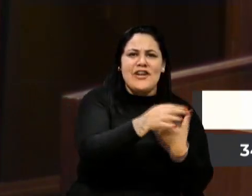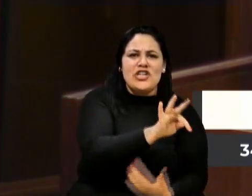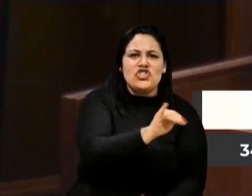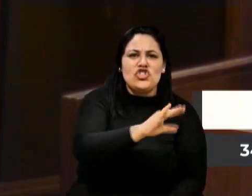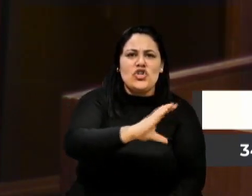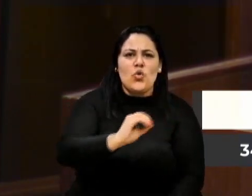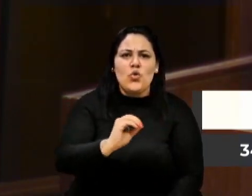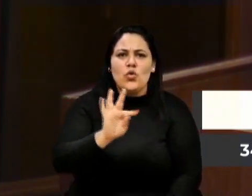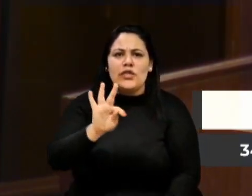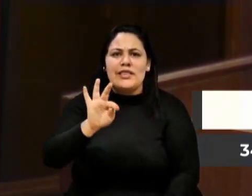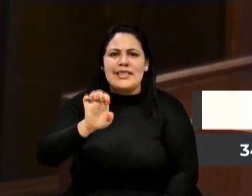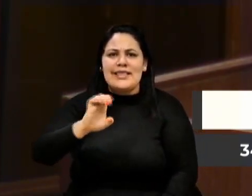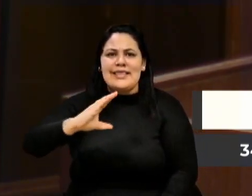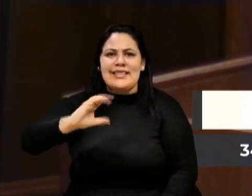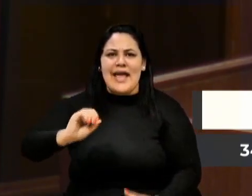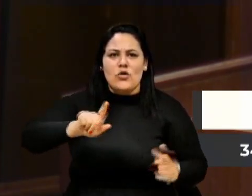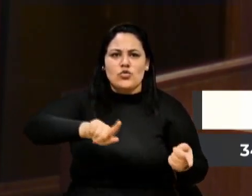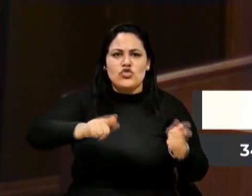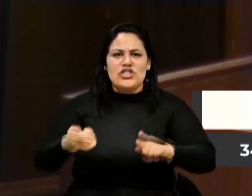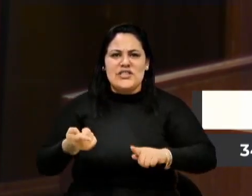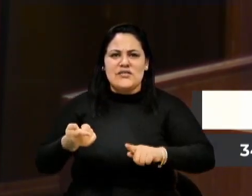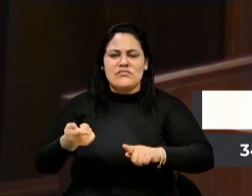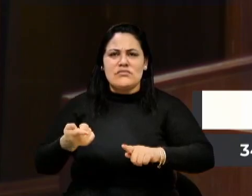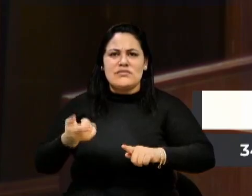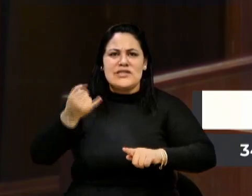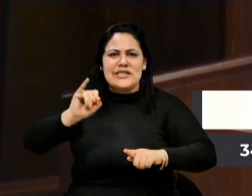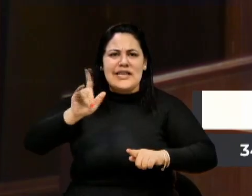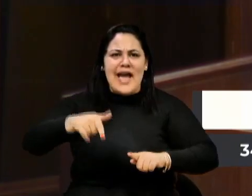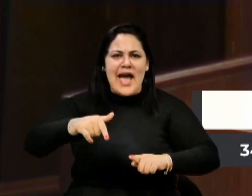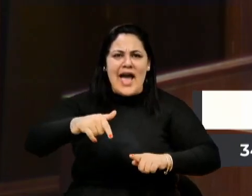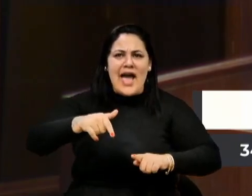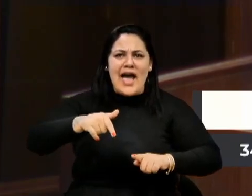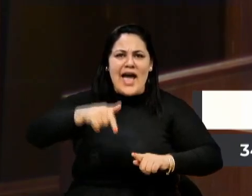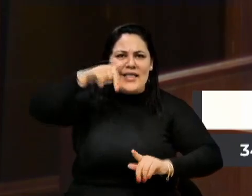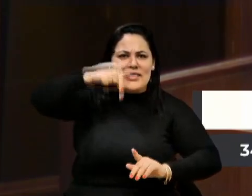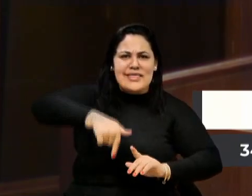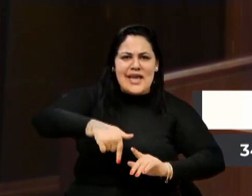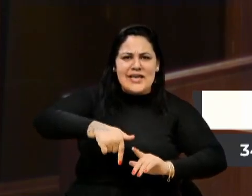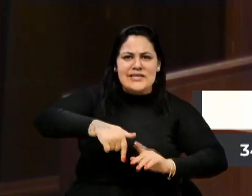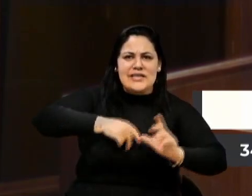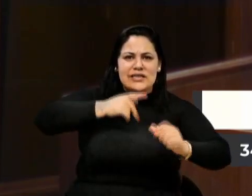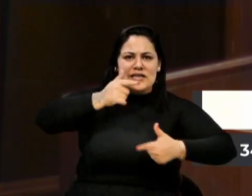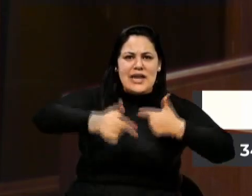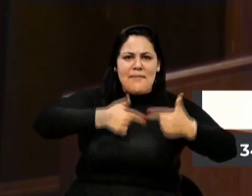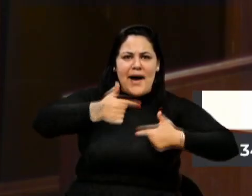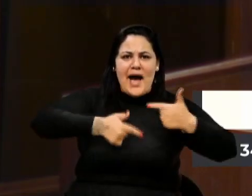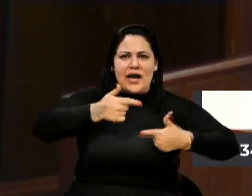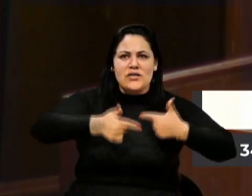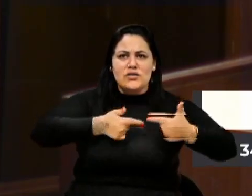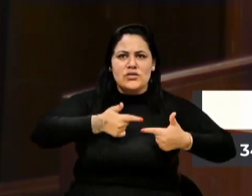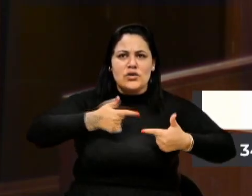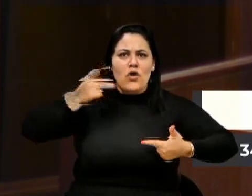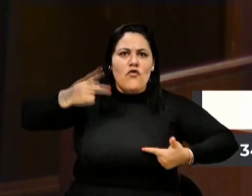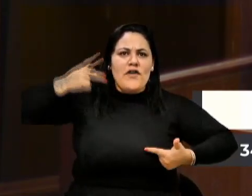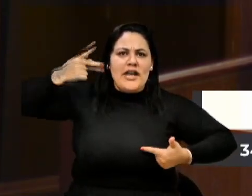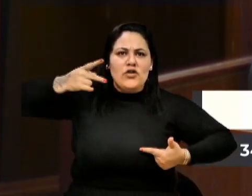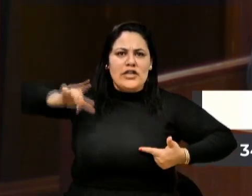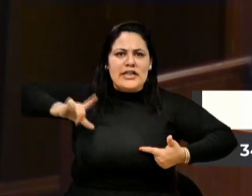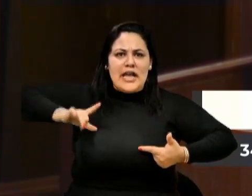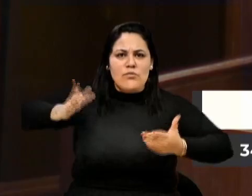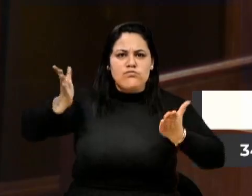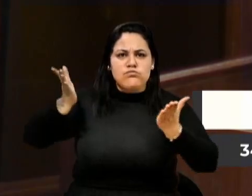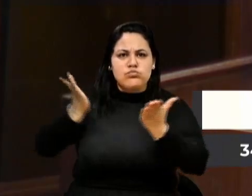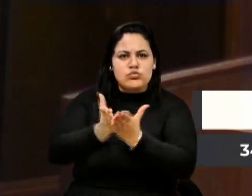se referindo a mim. Se é Tico e Teco, dessa legislatura, o vereador que é doutor, com doutorado,